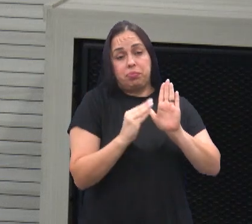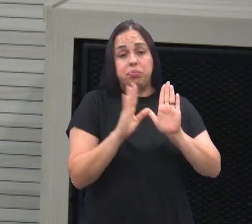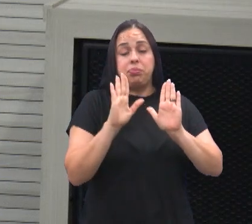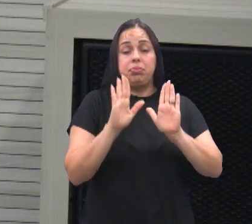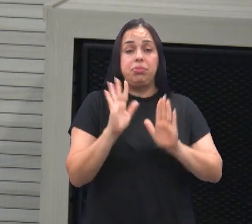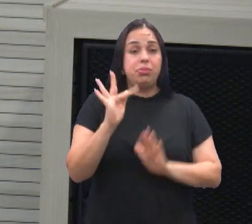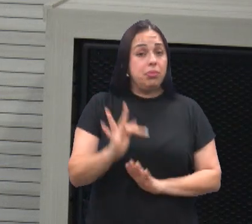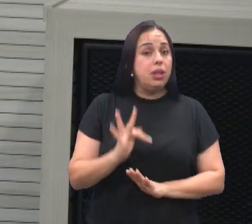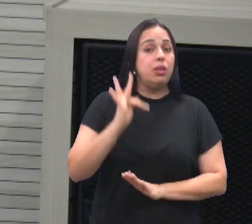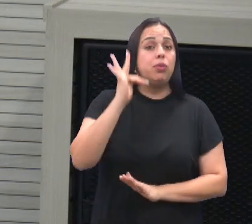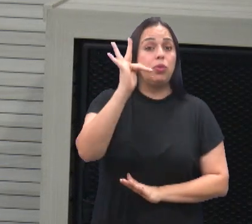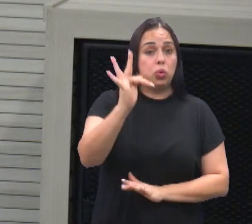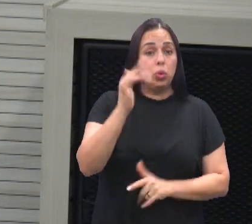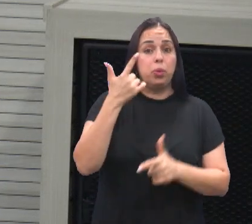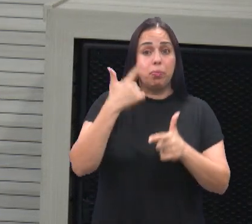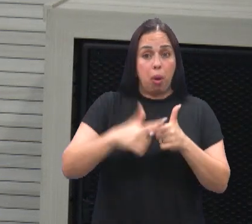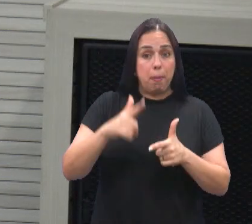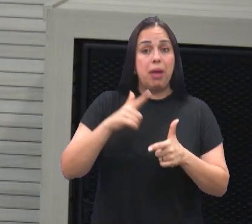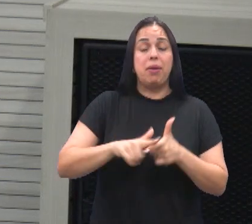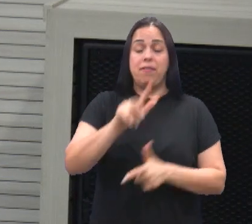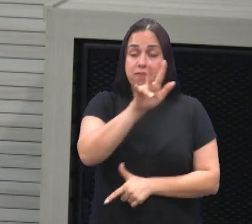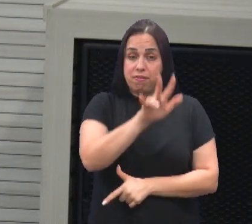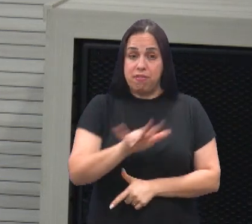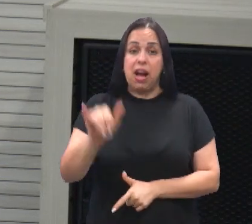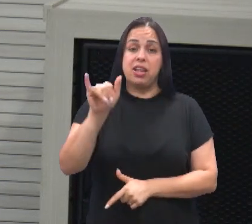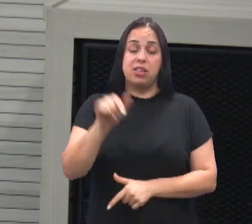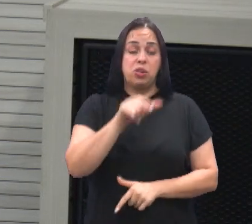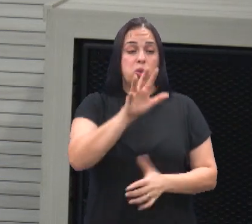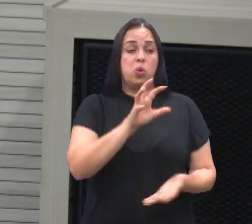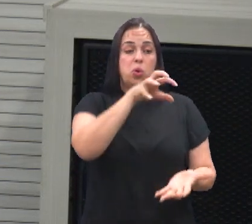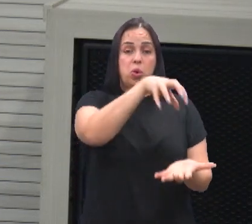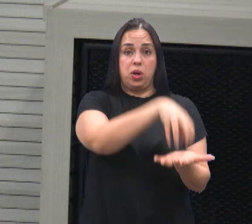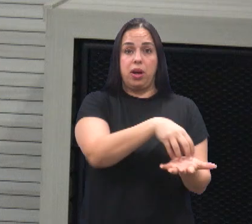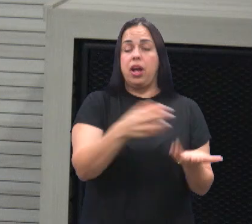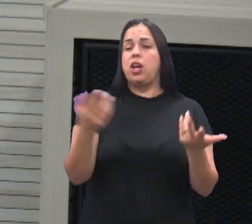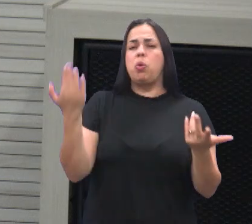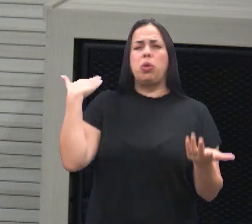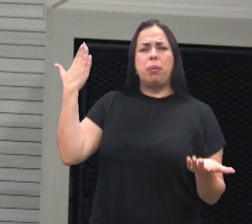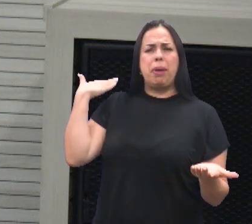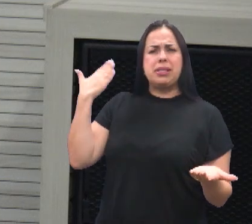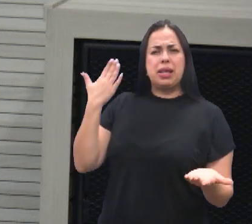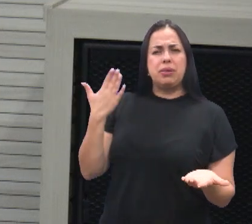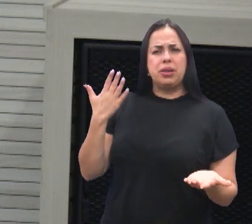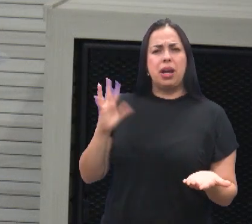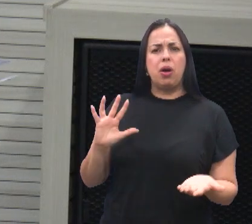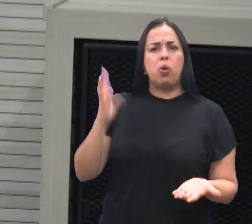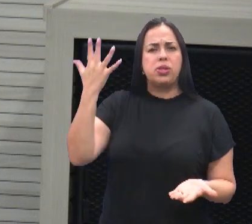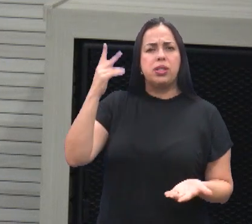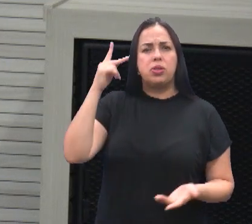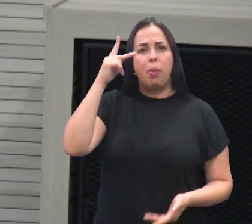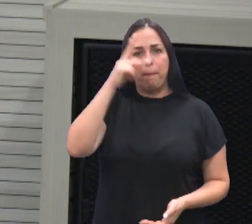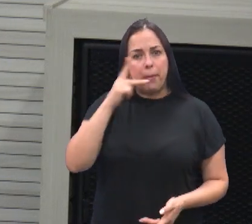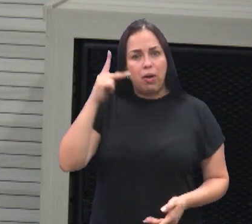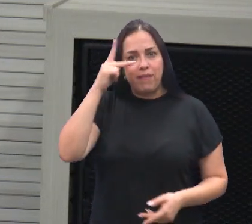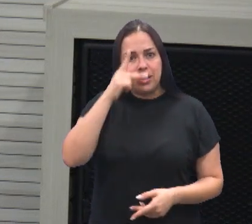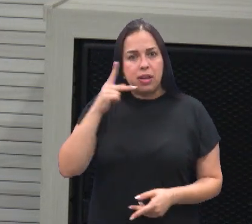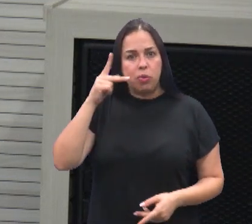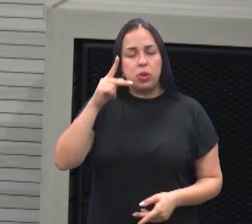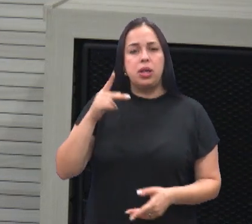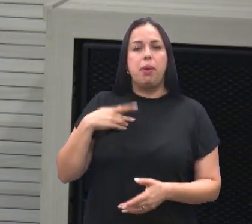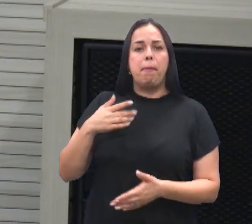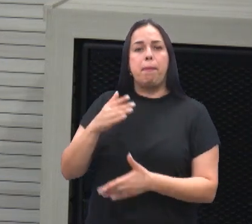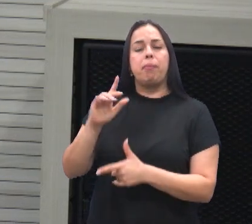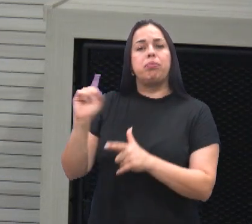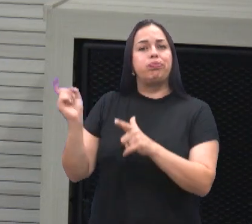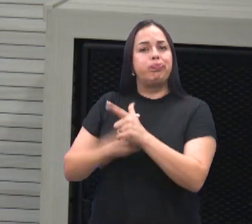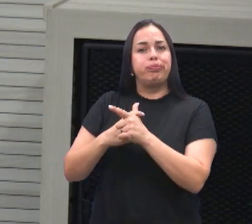ter mais uma vez na nossa cidade uma entidade, assim como aconteceu no caso do Provisão, que a entidade faliu e